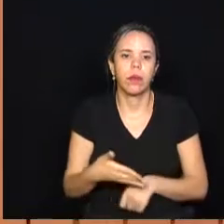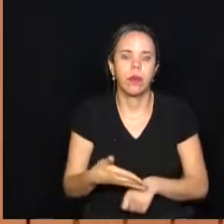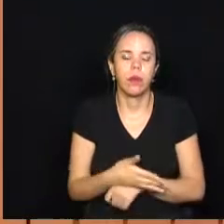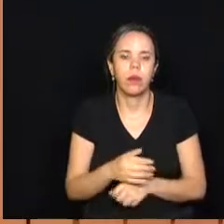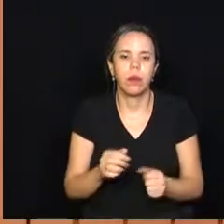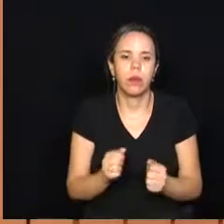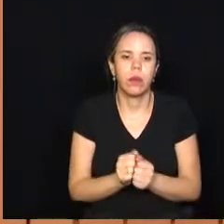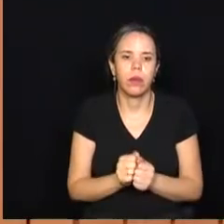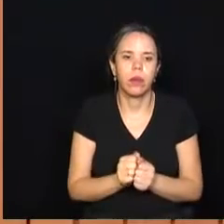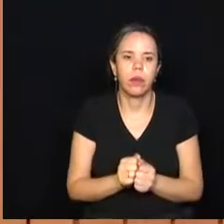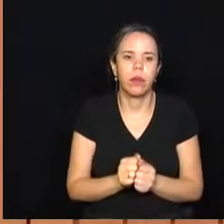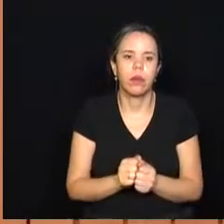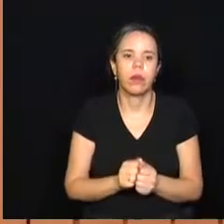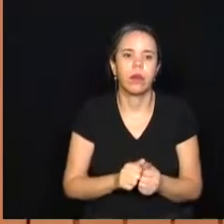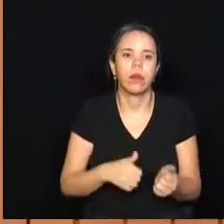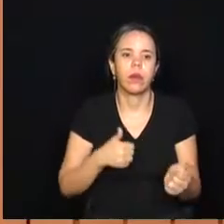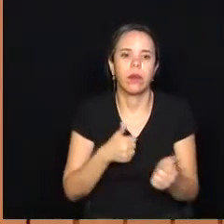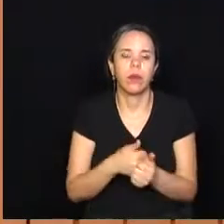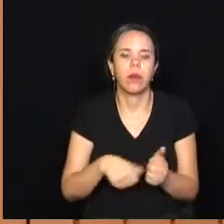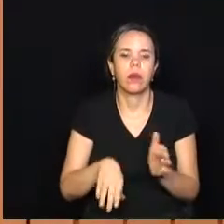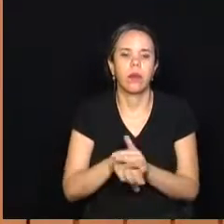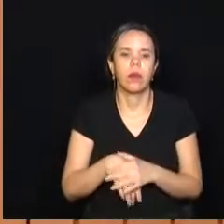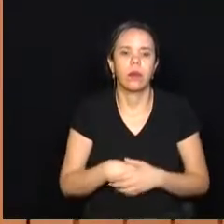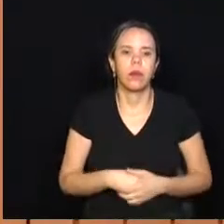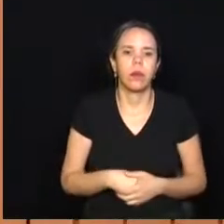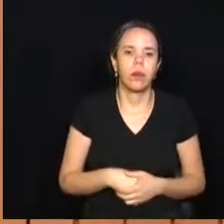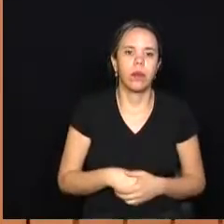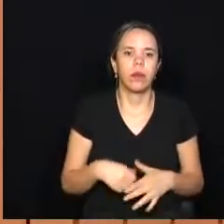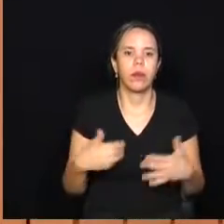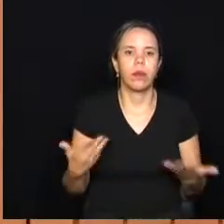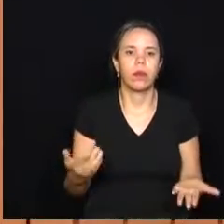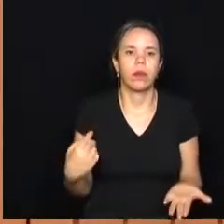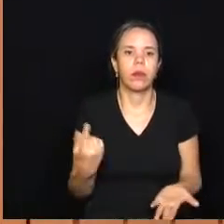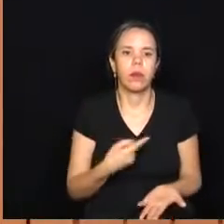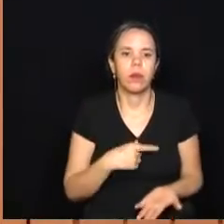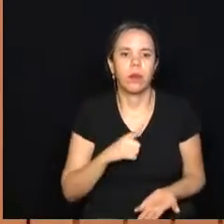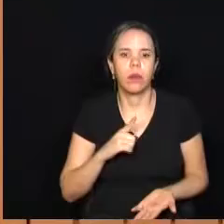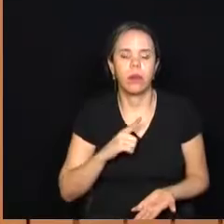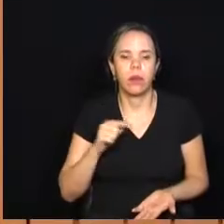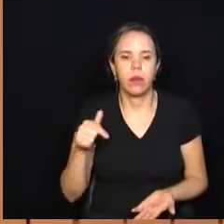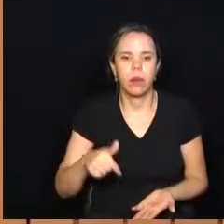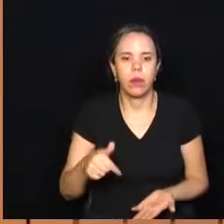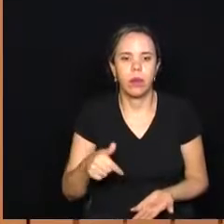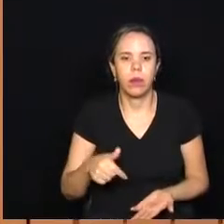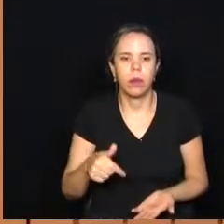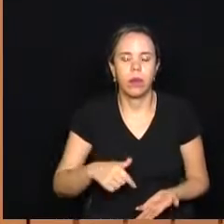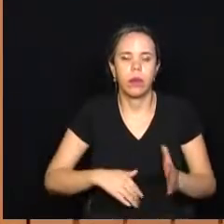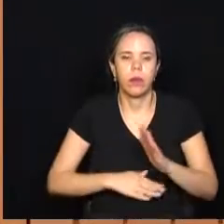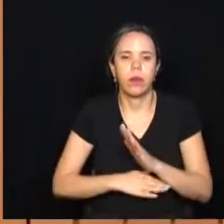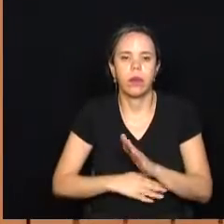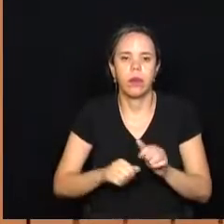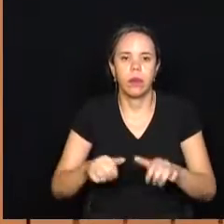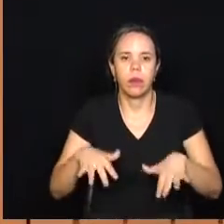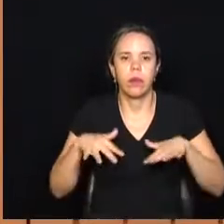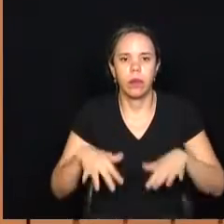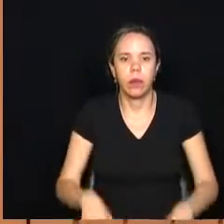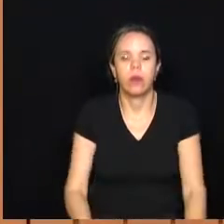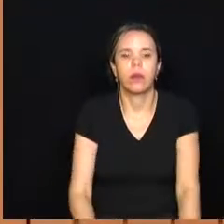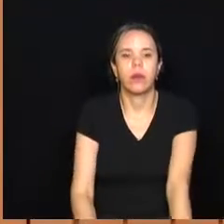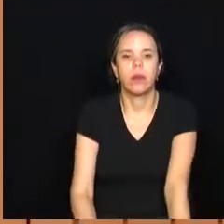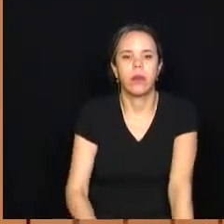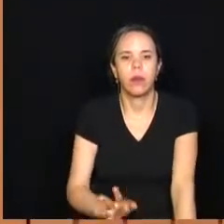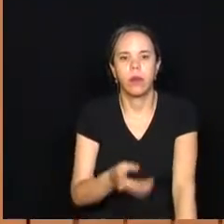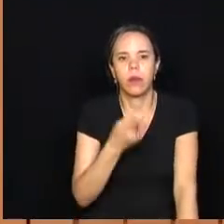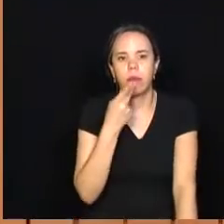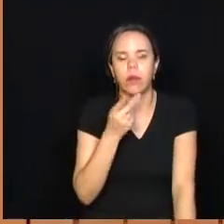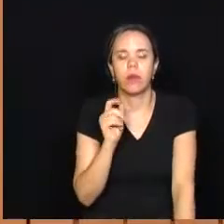eles cheguem, venham. Que quando nós estivermos aqui nessa Câmara, no plenarinho, eu já estou